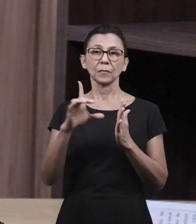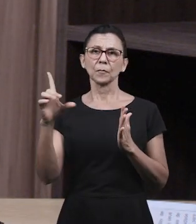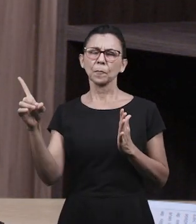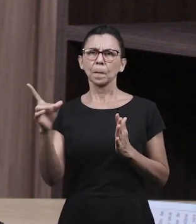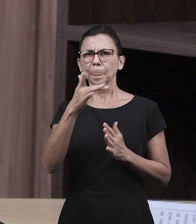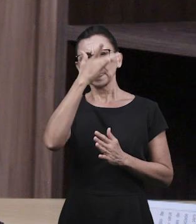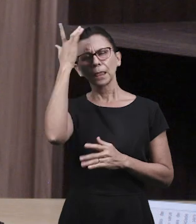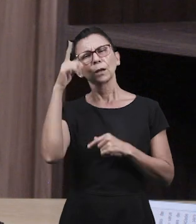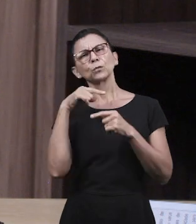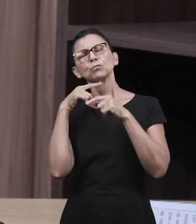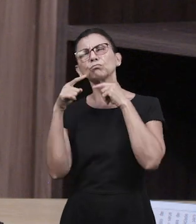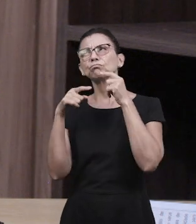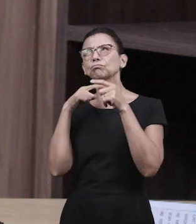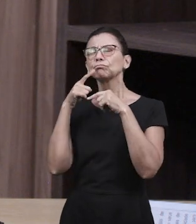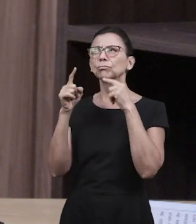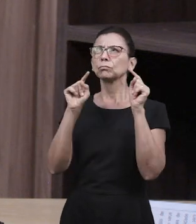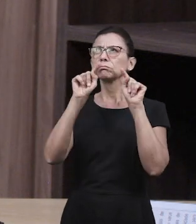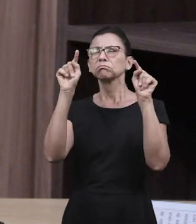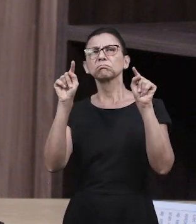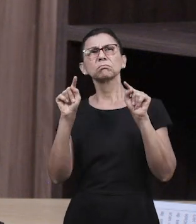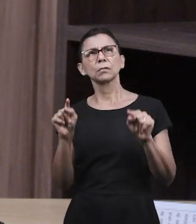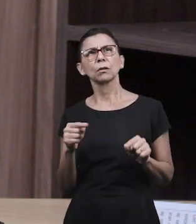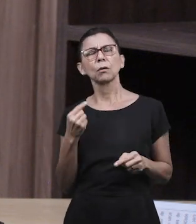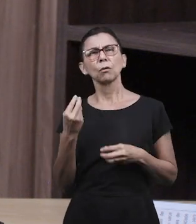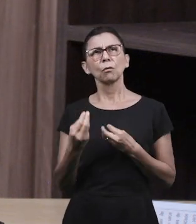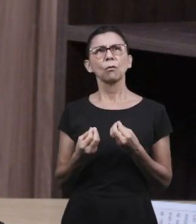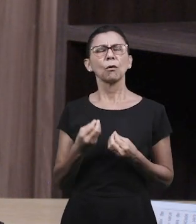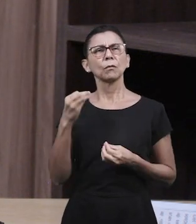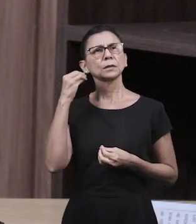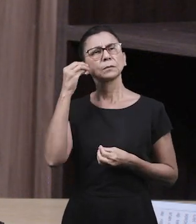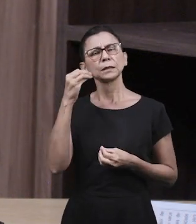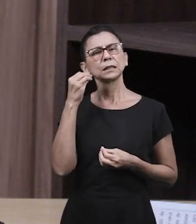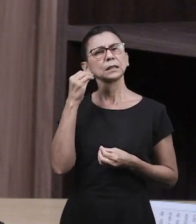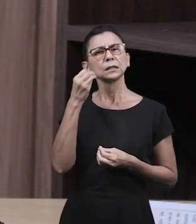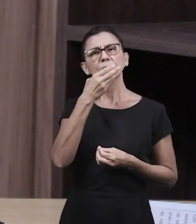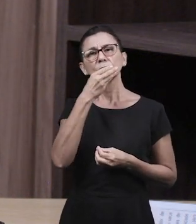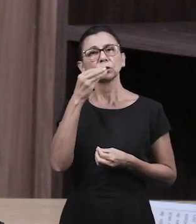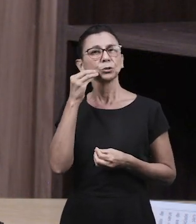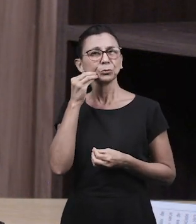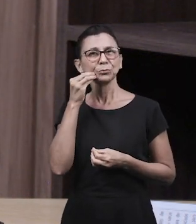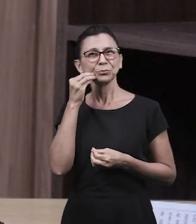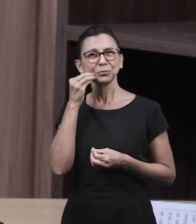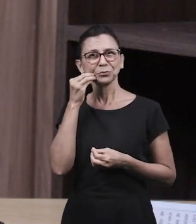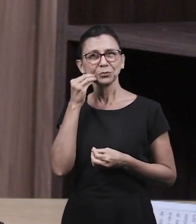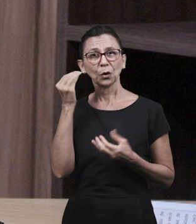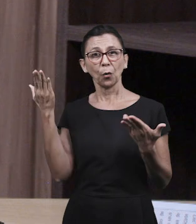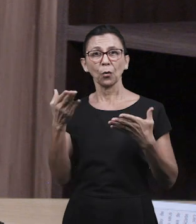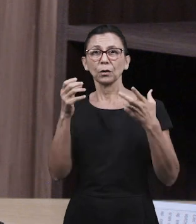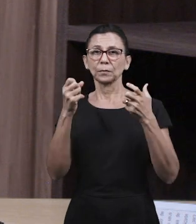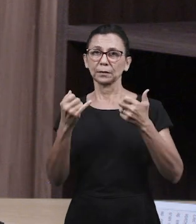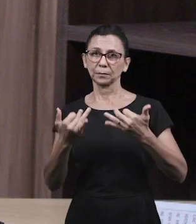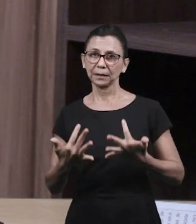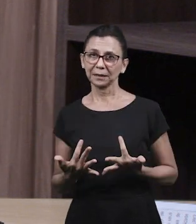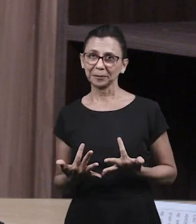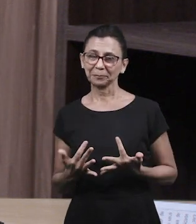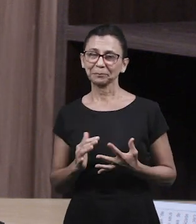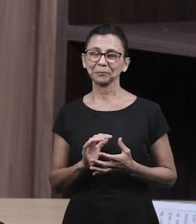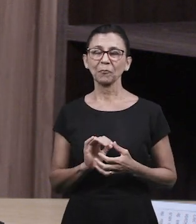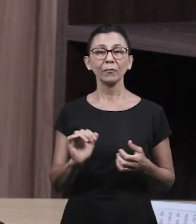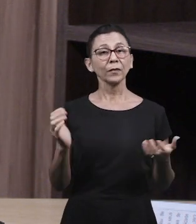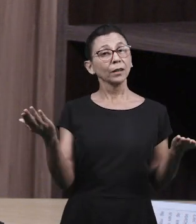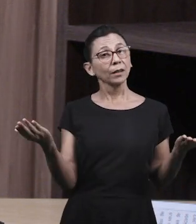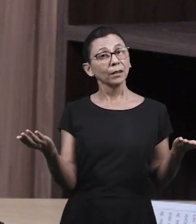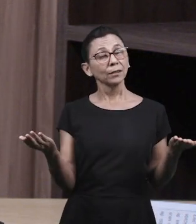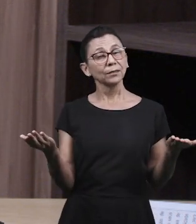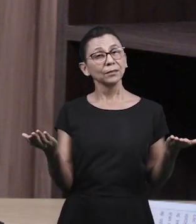que muitas pessoas têm dúvidas acerca de como é a experiência com o jejum, e nós vamos abordar esse tema aqui. E para